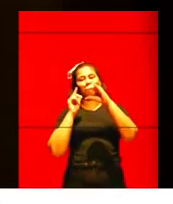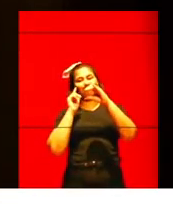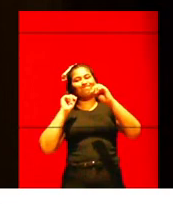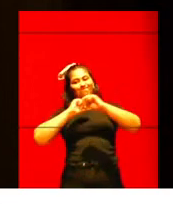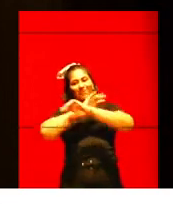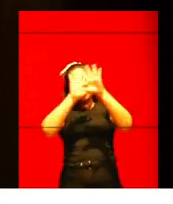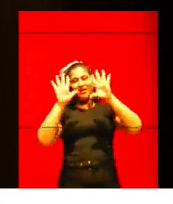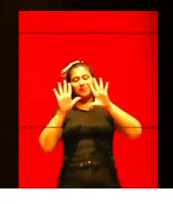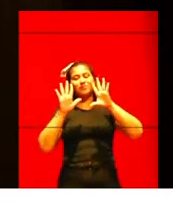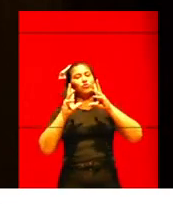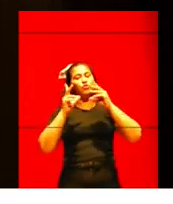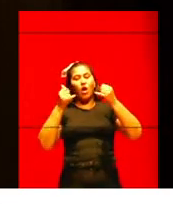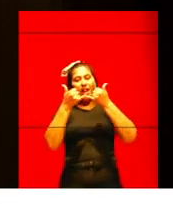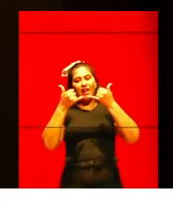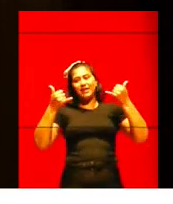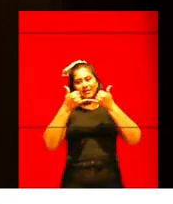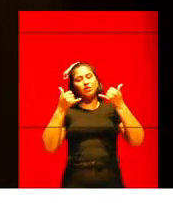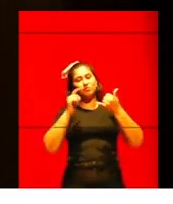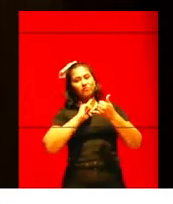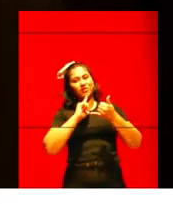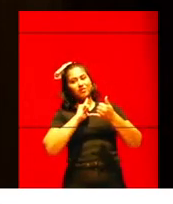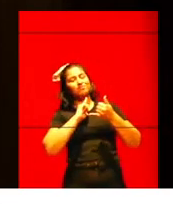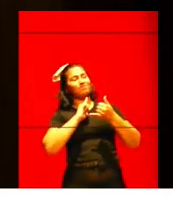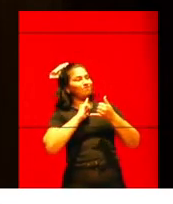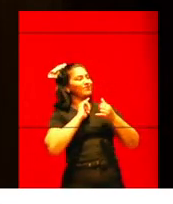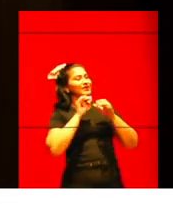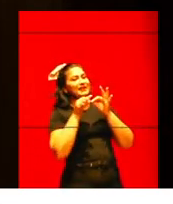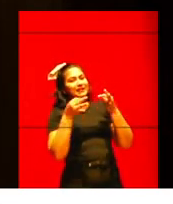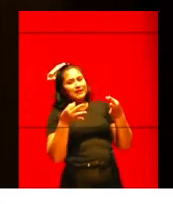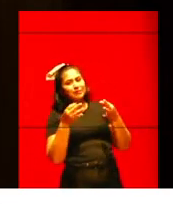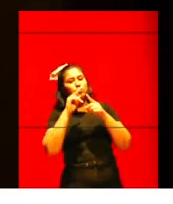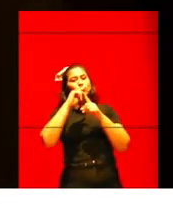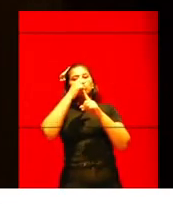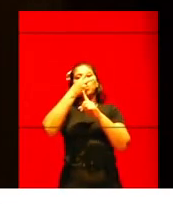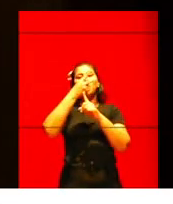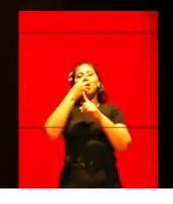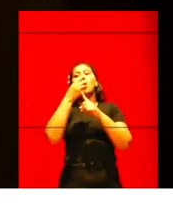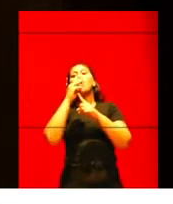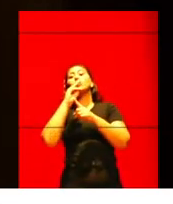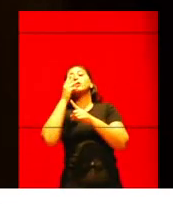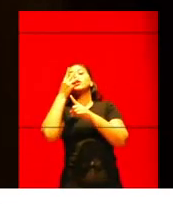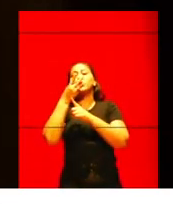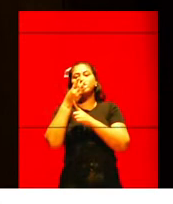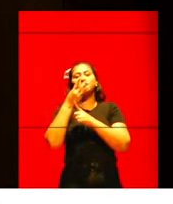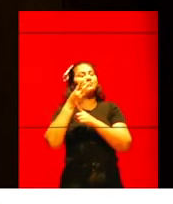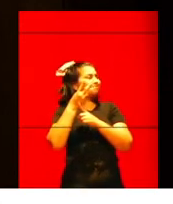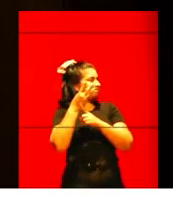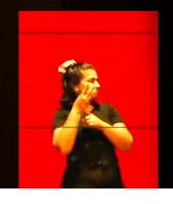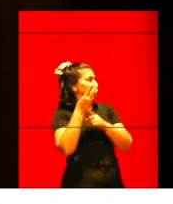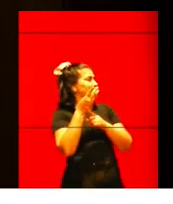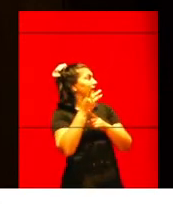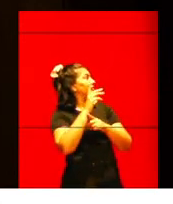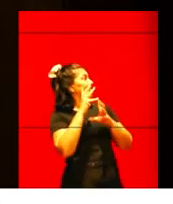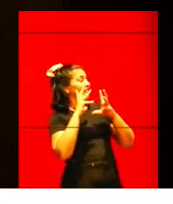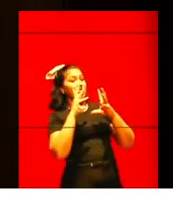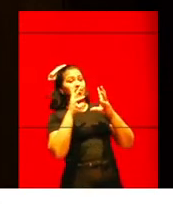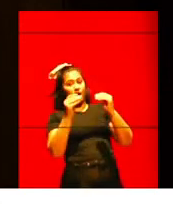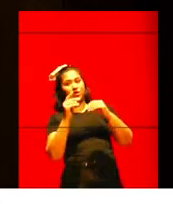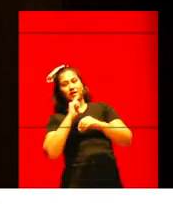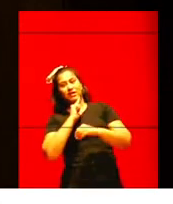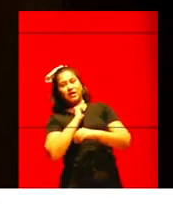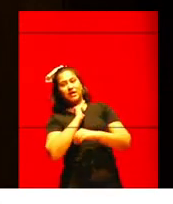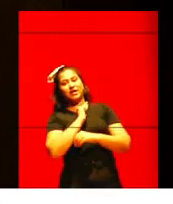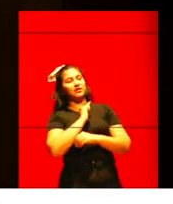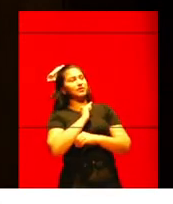as ligações do carbono estão o que ali? Simples, dupla ou tripla? Então, todos ali seriam